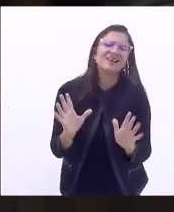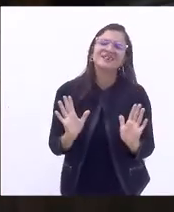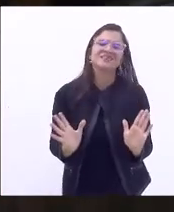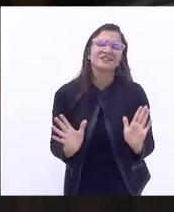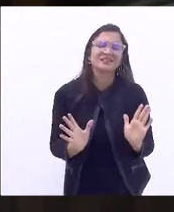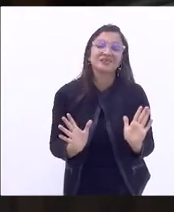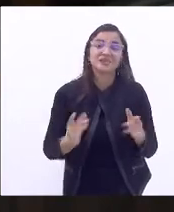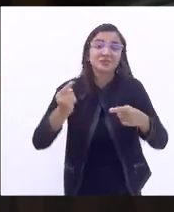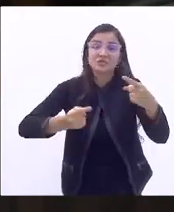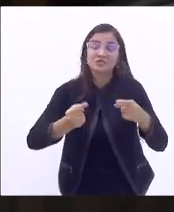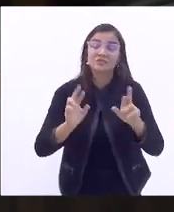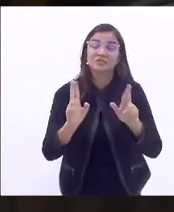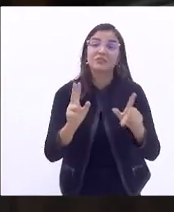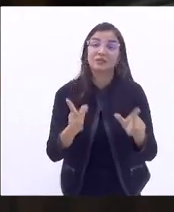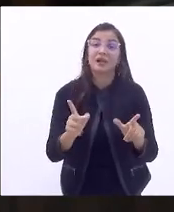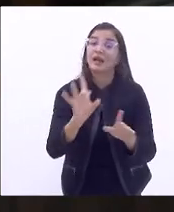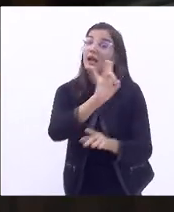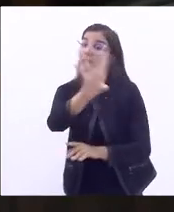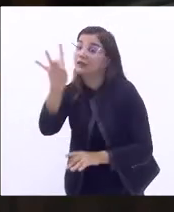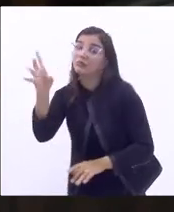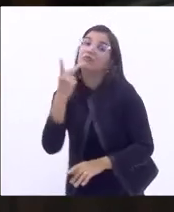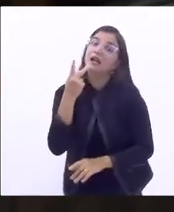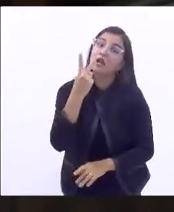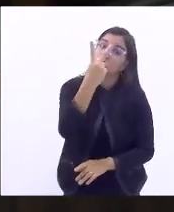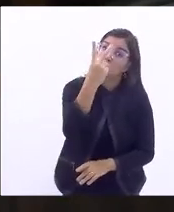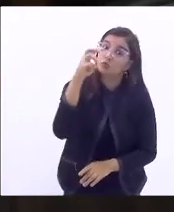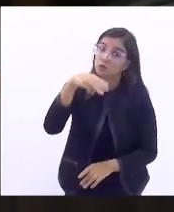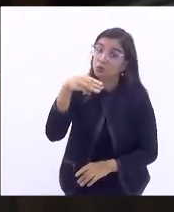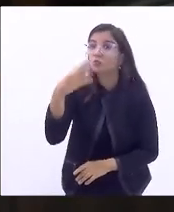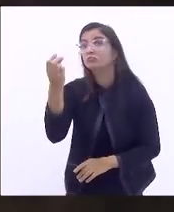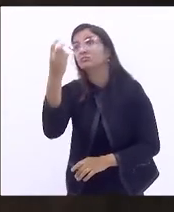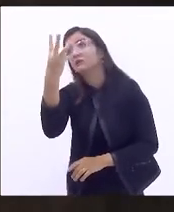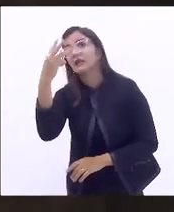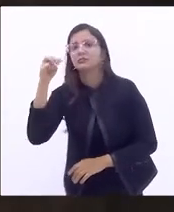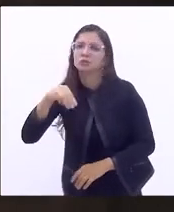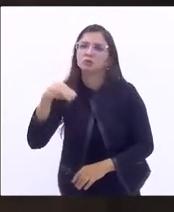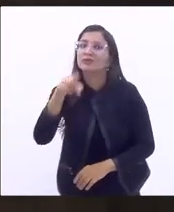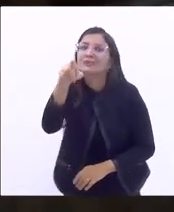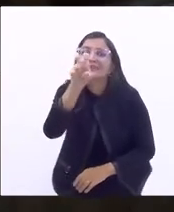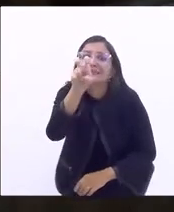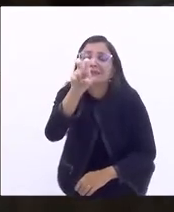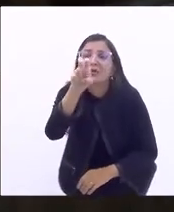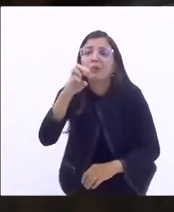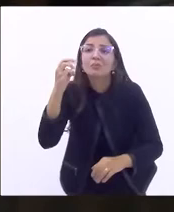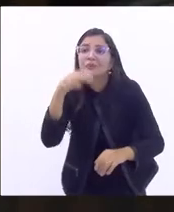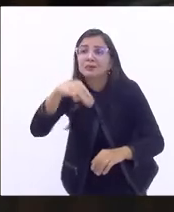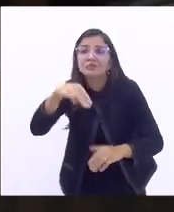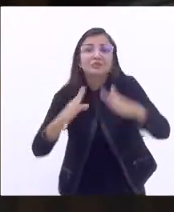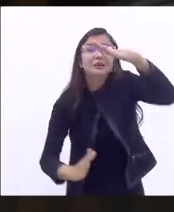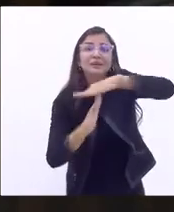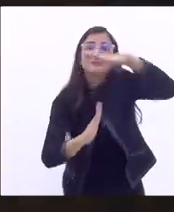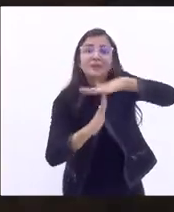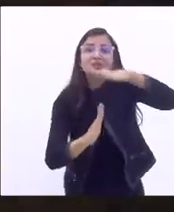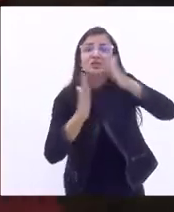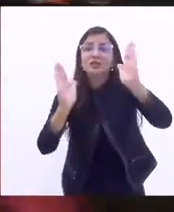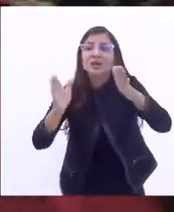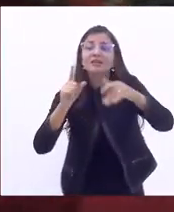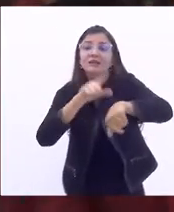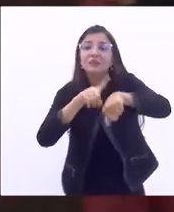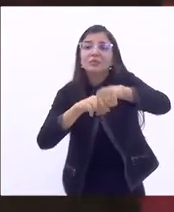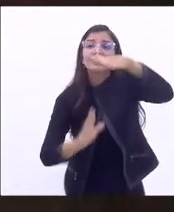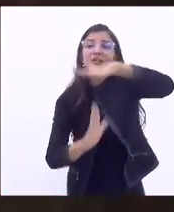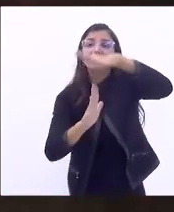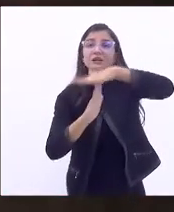Eu estou deixando cada um falar 2, 3 minutos. A senhora já passou de 5. Eu peço desculpa ao deputado. Não precisa pedir desculpa. Não, eu peço desculpa, porque essa é